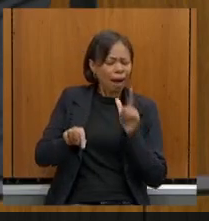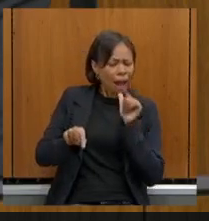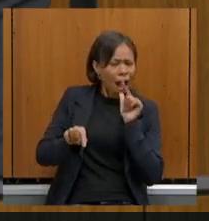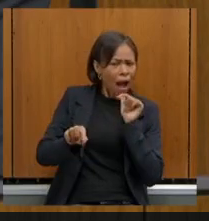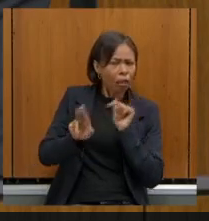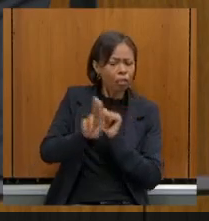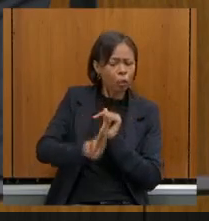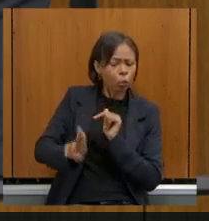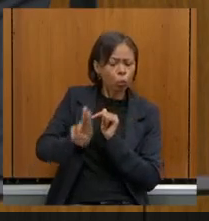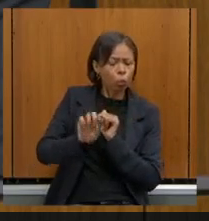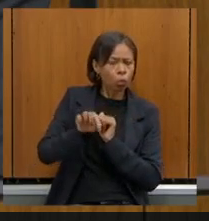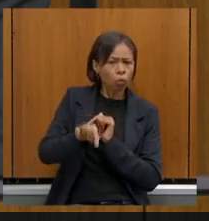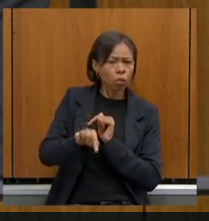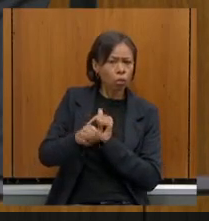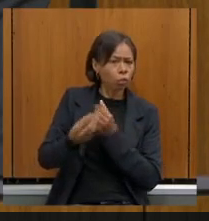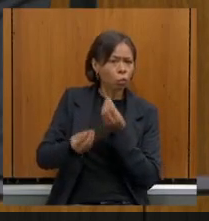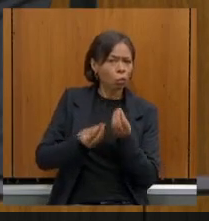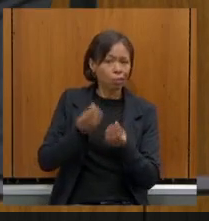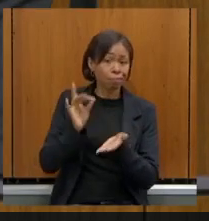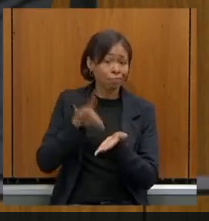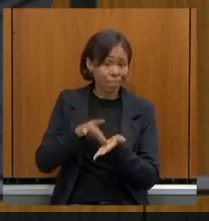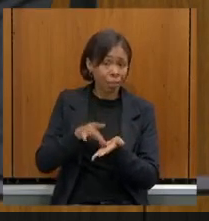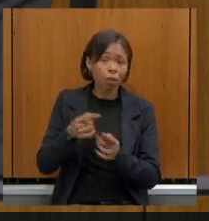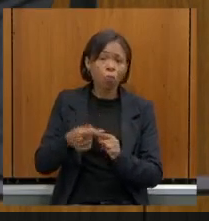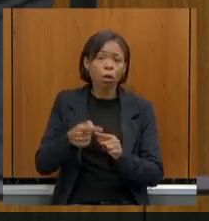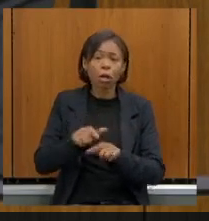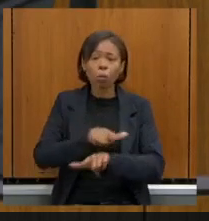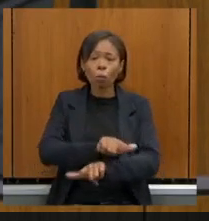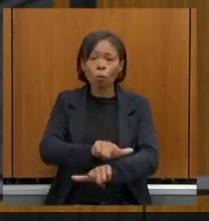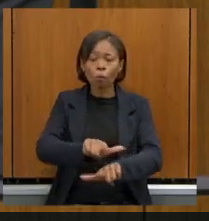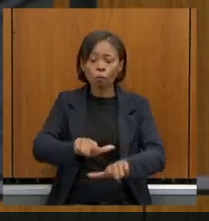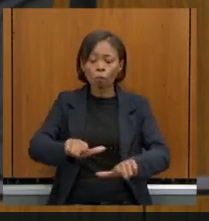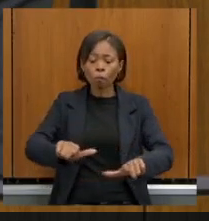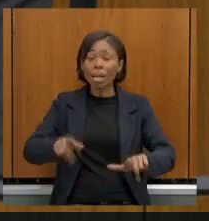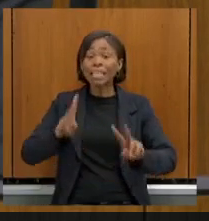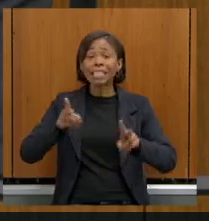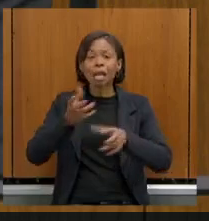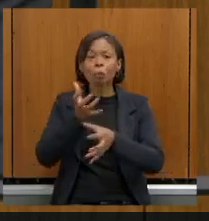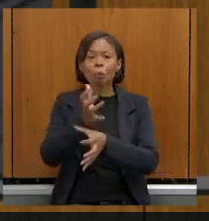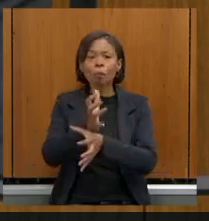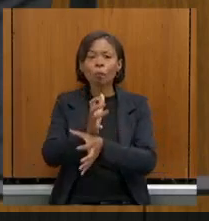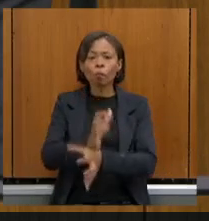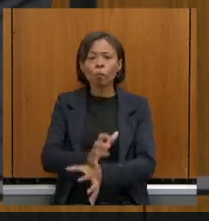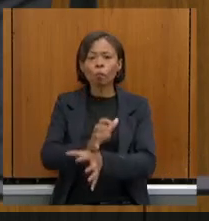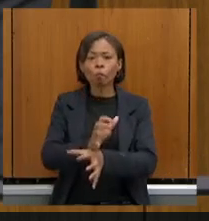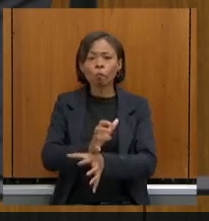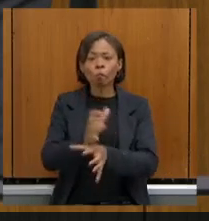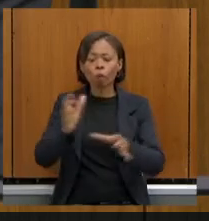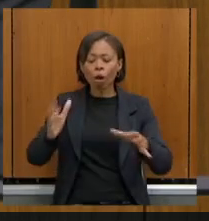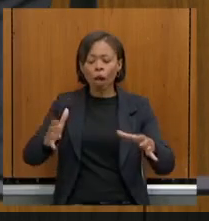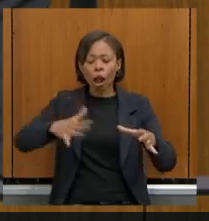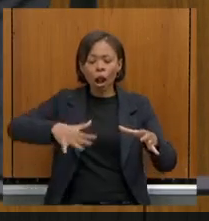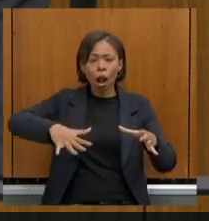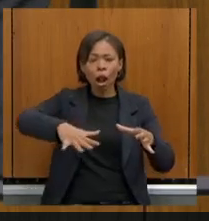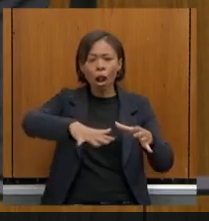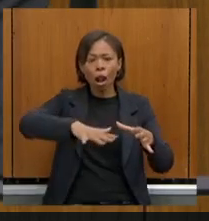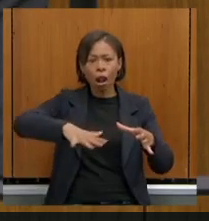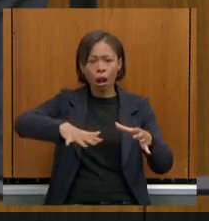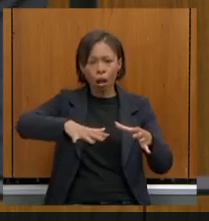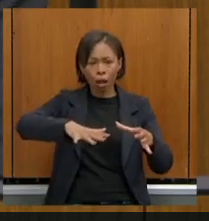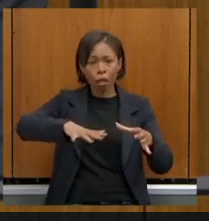pois sempre fica vazio nosso reservatório e o canal